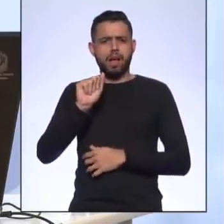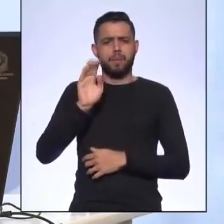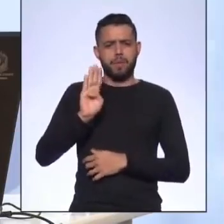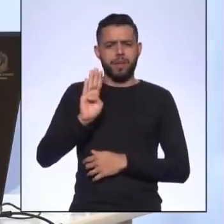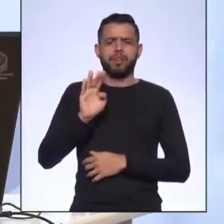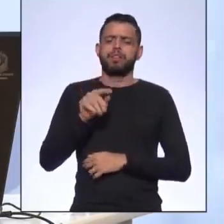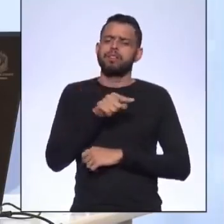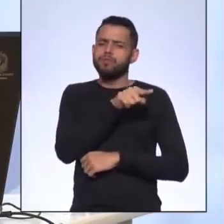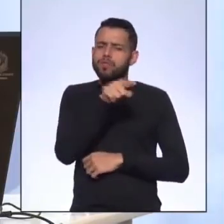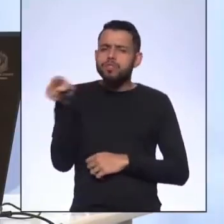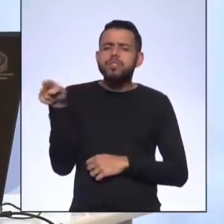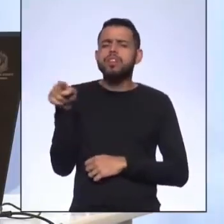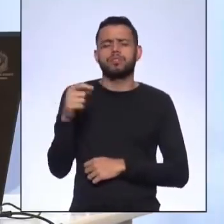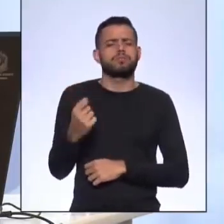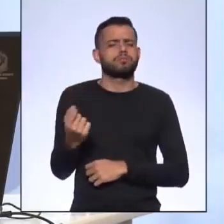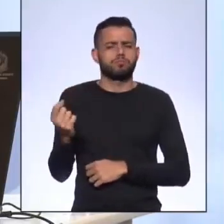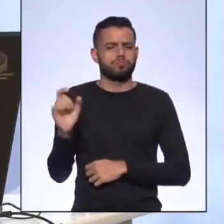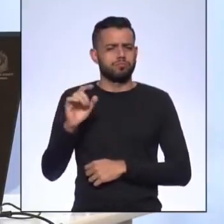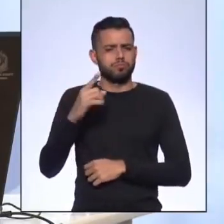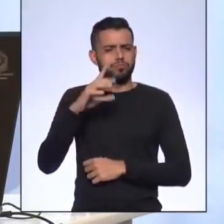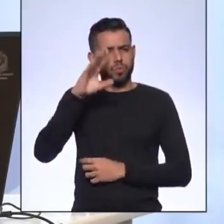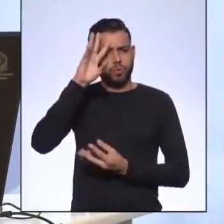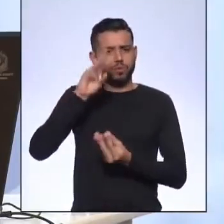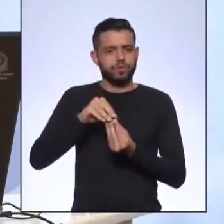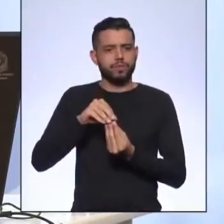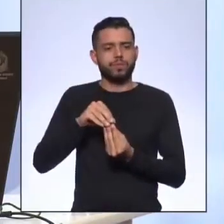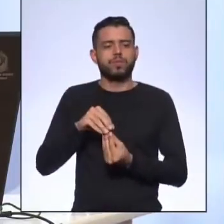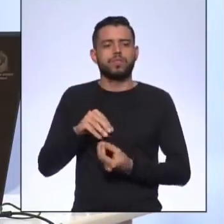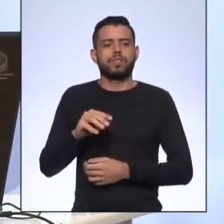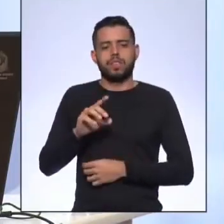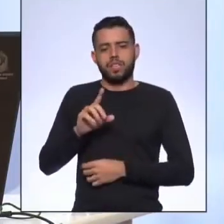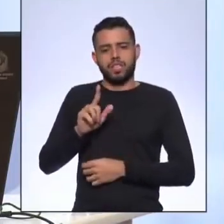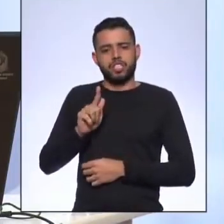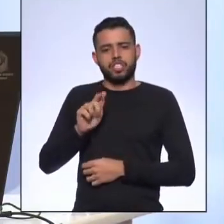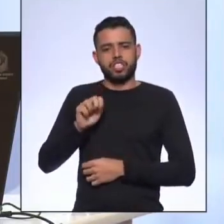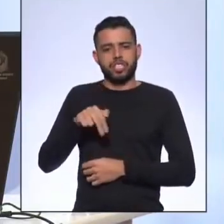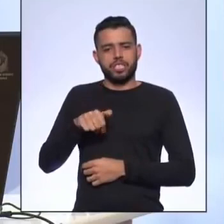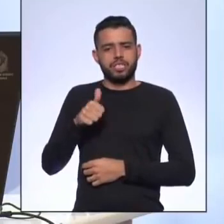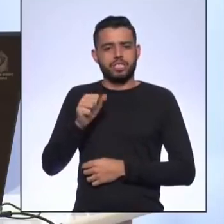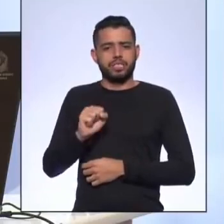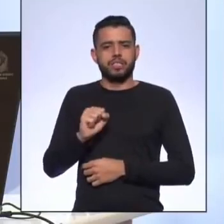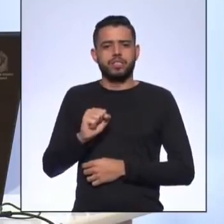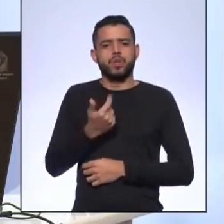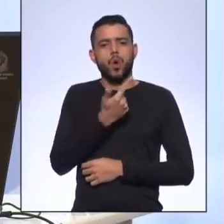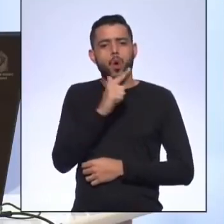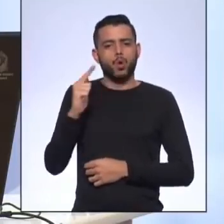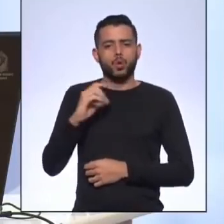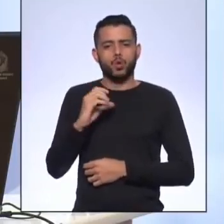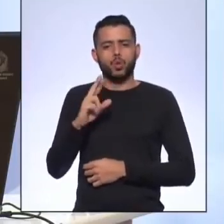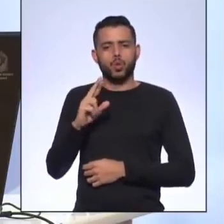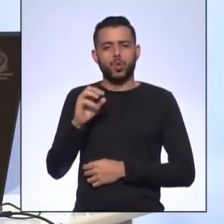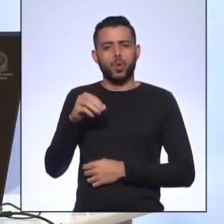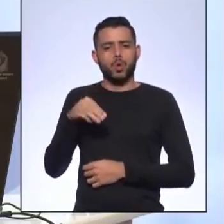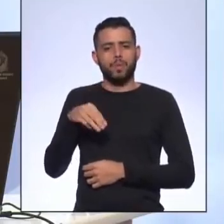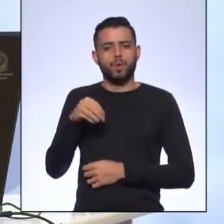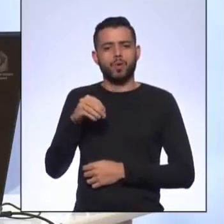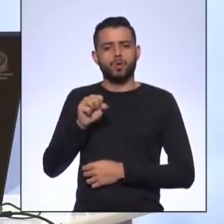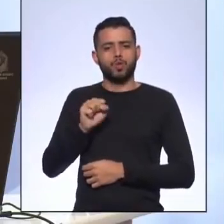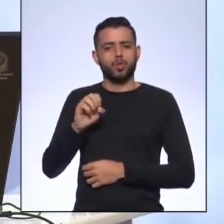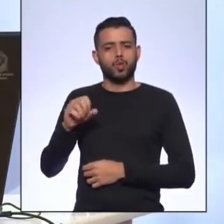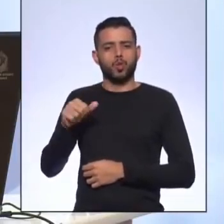conclusões. O Benito escreveu genes. A Nayara, cromossomos. A Débora, por causa